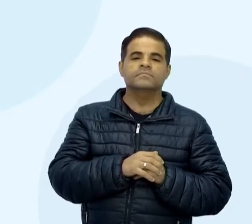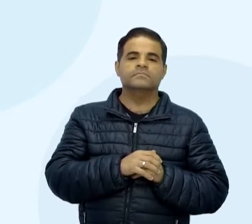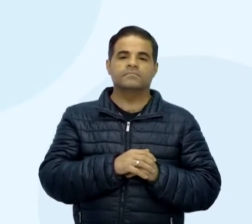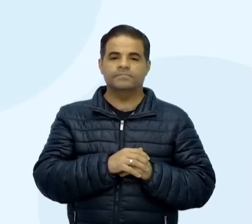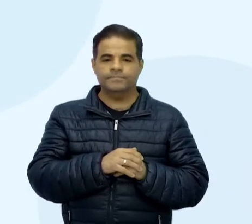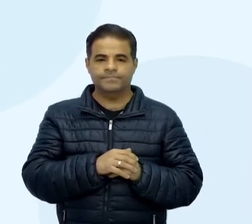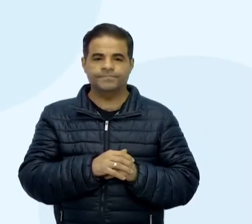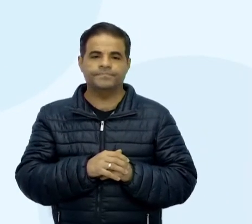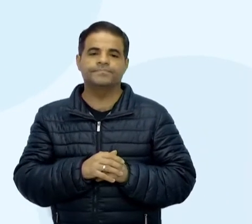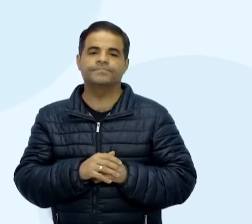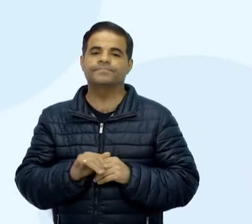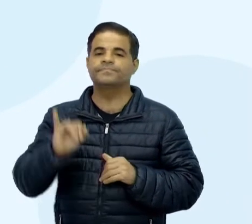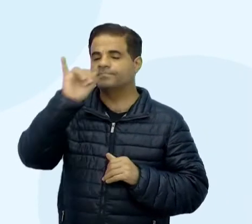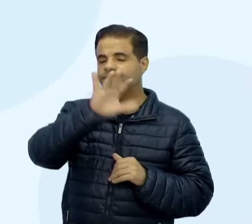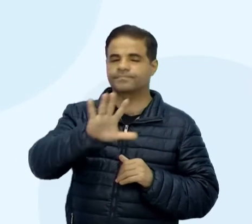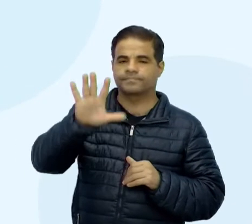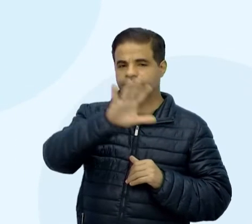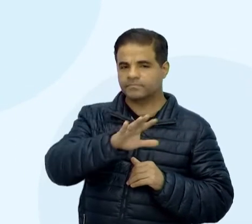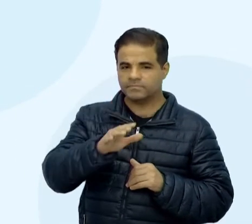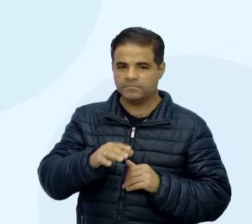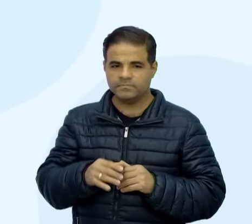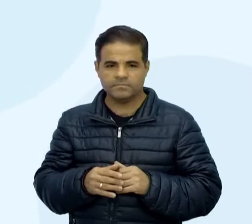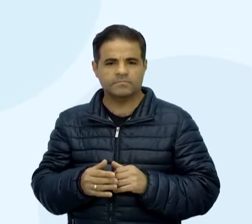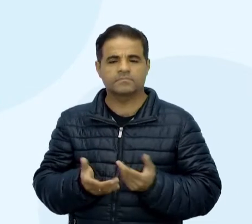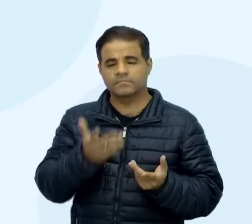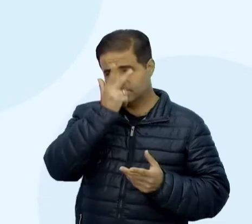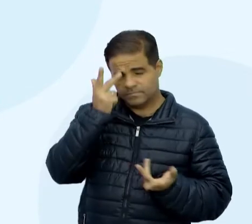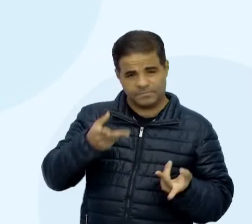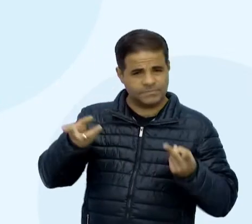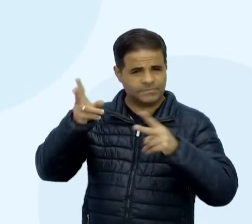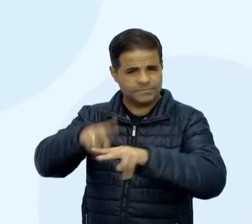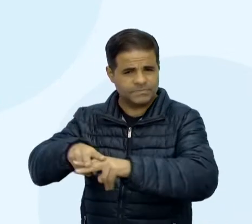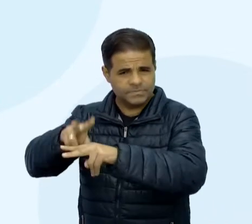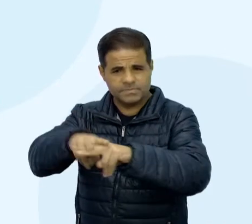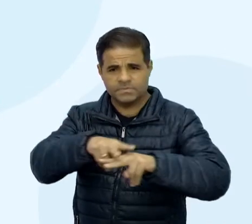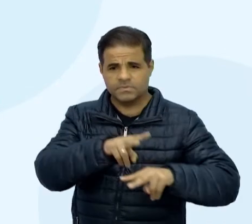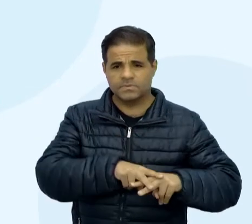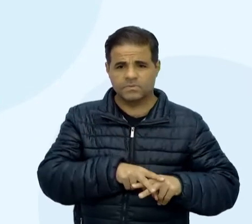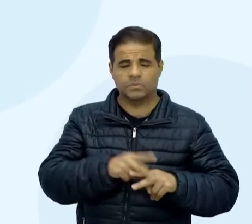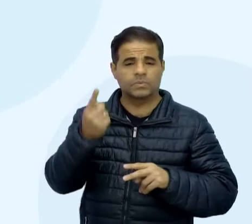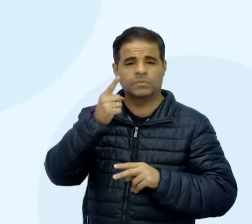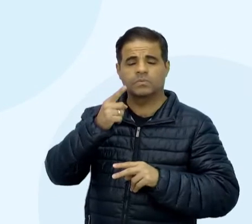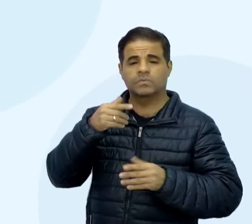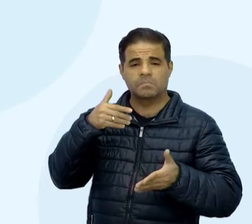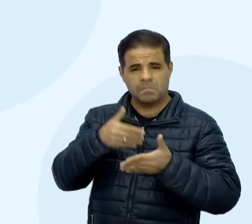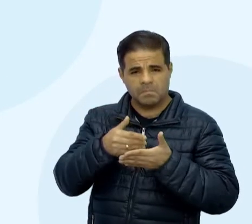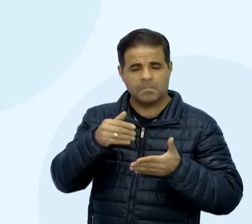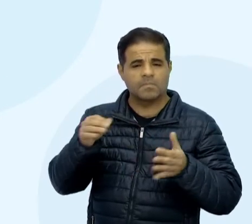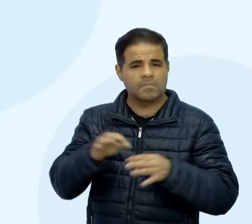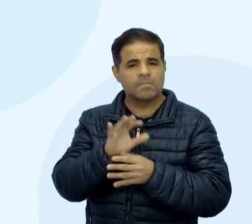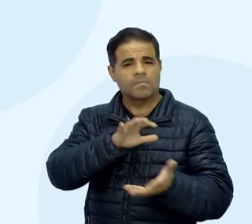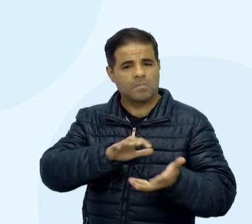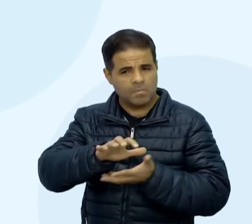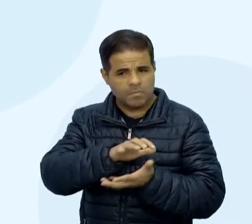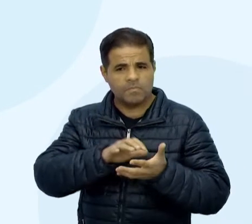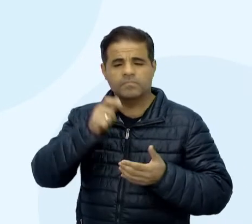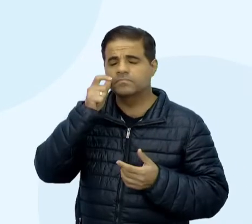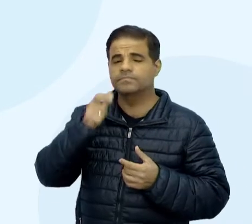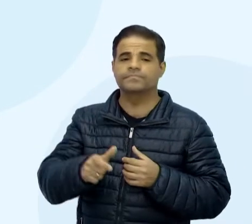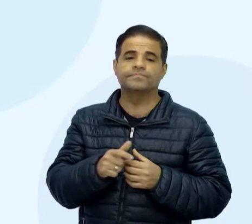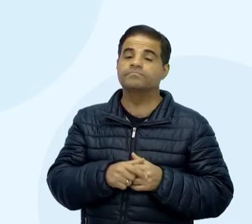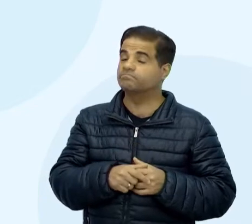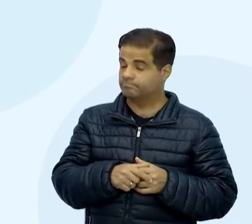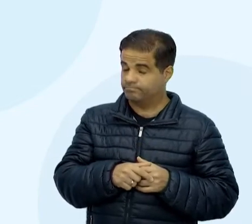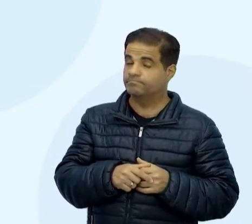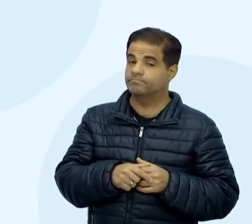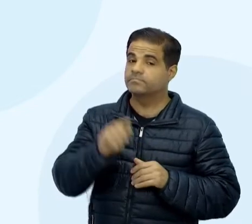Aí aqui nós temos uma imagem, né, dos prisioneiros de Canudos, né, nos últimos dias do conflito, bem interessante também. Lembrando